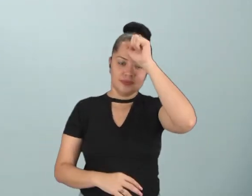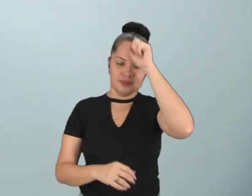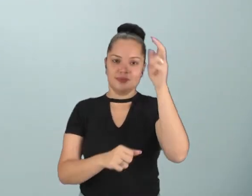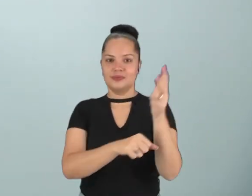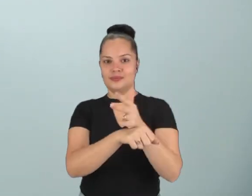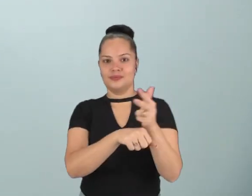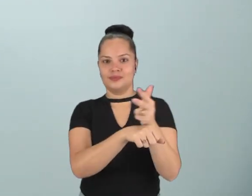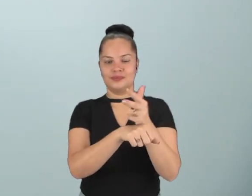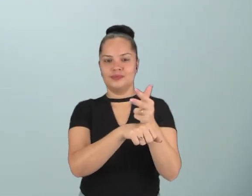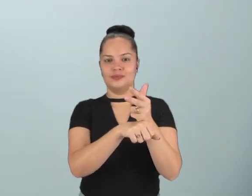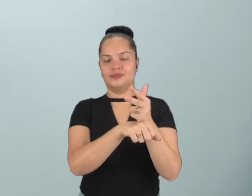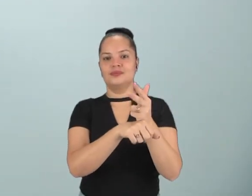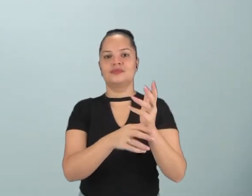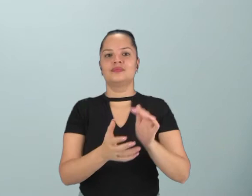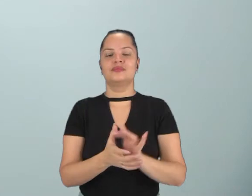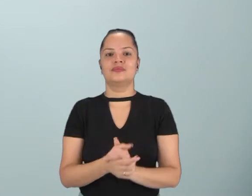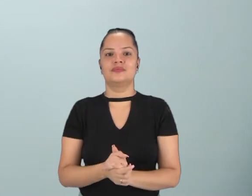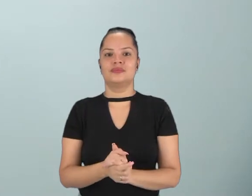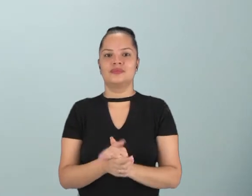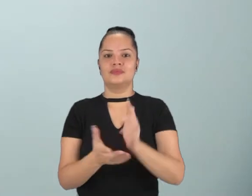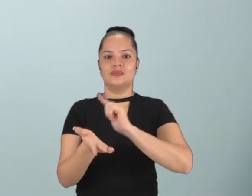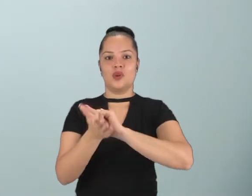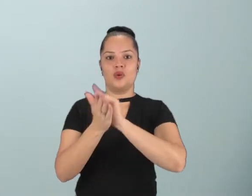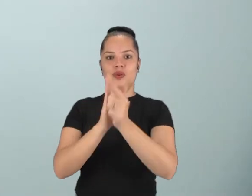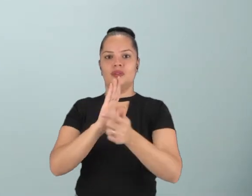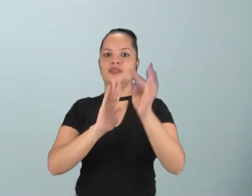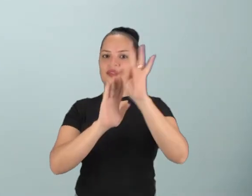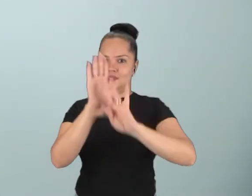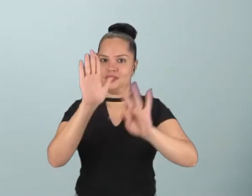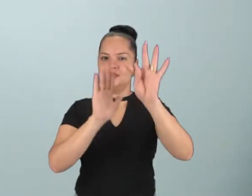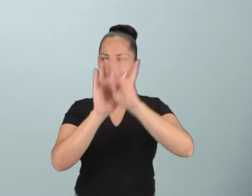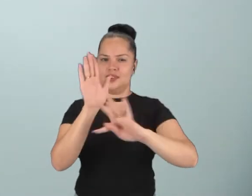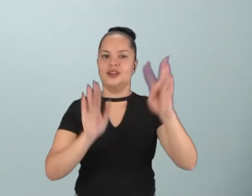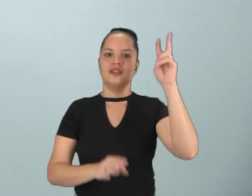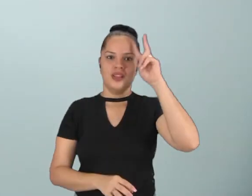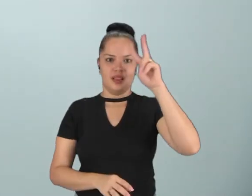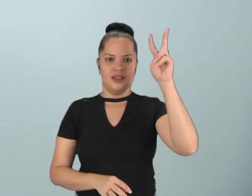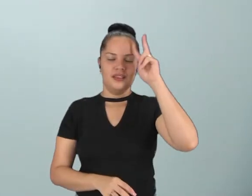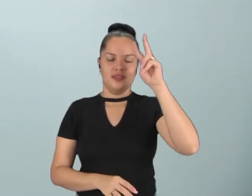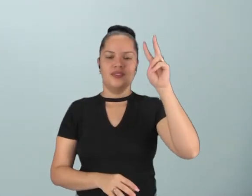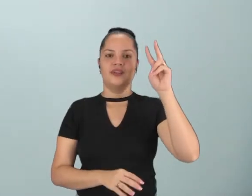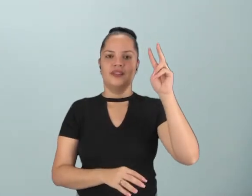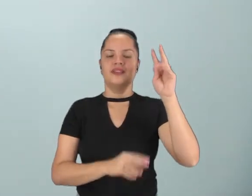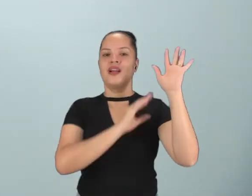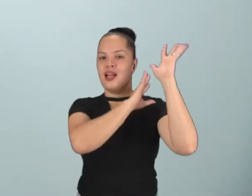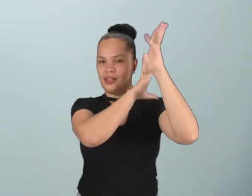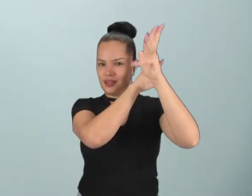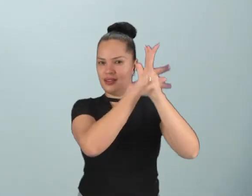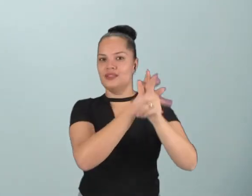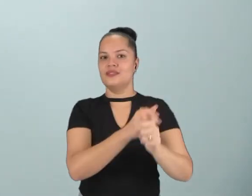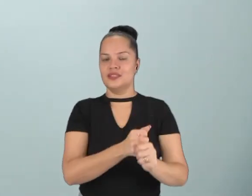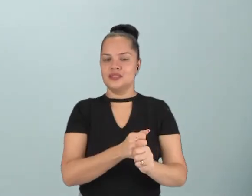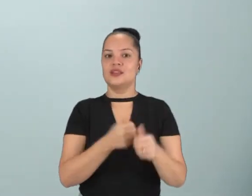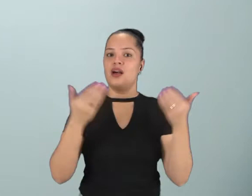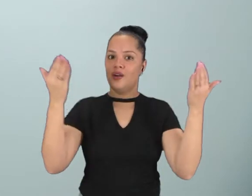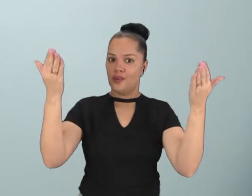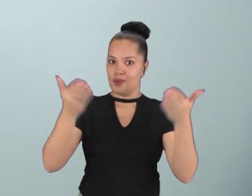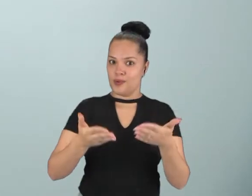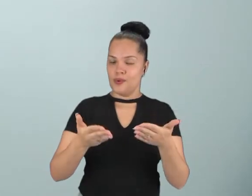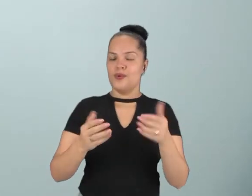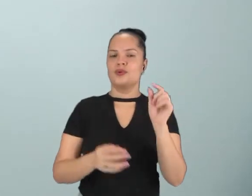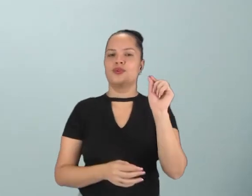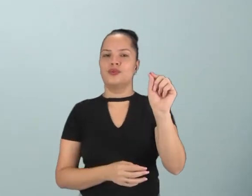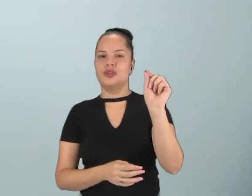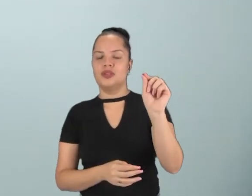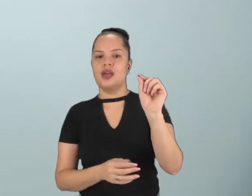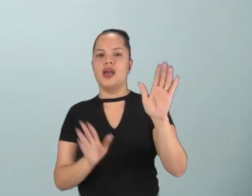videoaulas. Nós falamos um pouquinho sobre gêneros textuais. Estão lembrados? Então, a gente vai relembrar hoje. O que é gênero textual? Qual